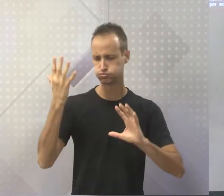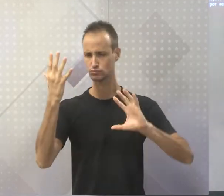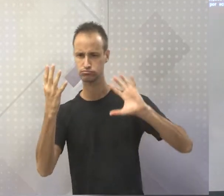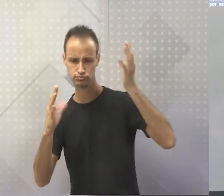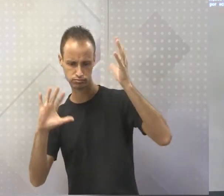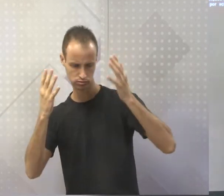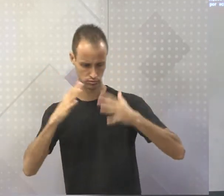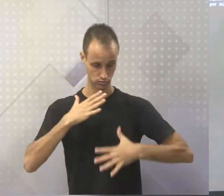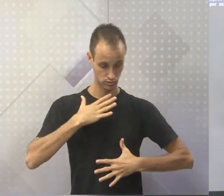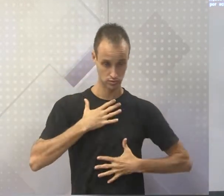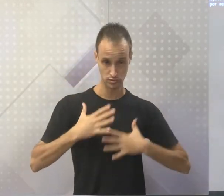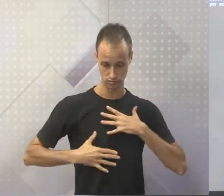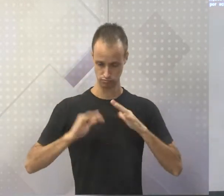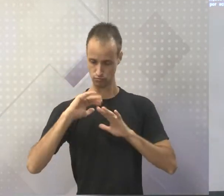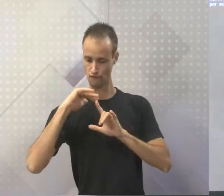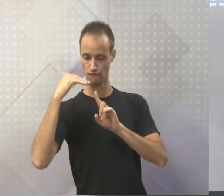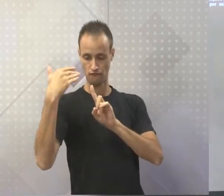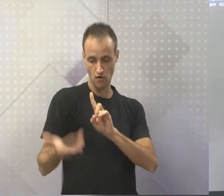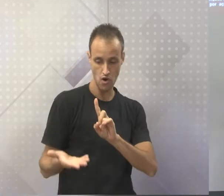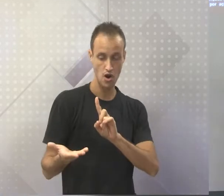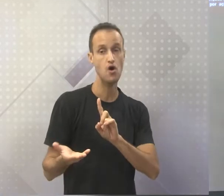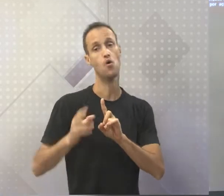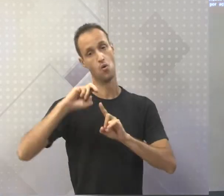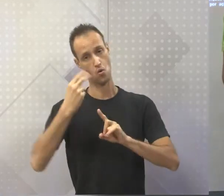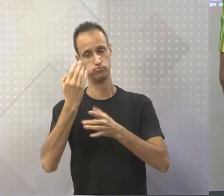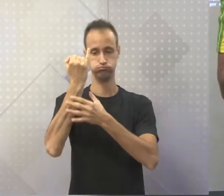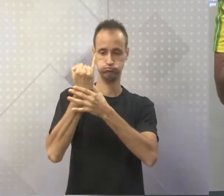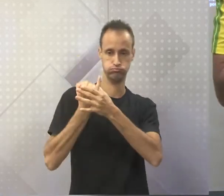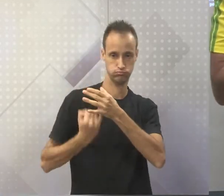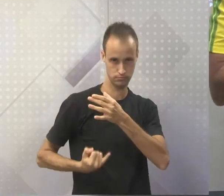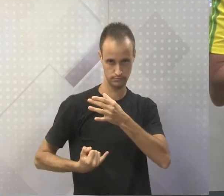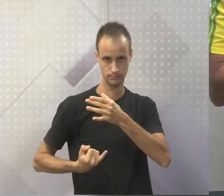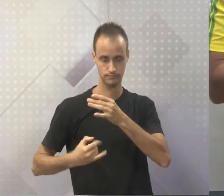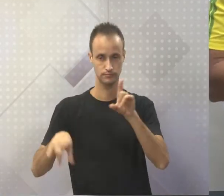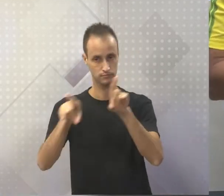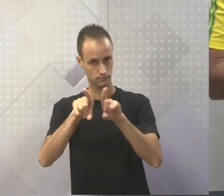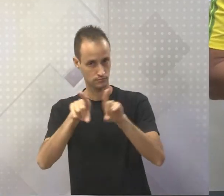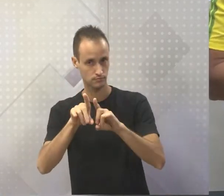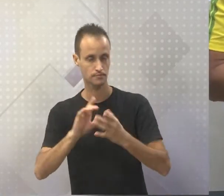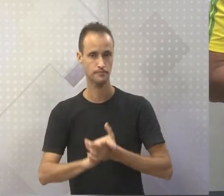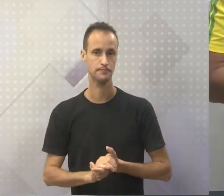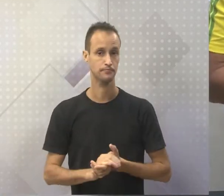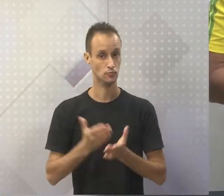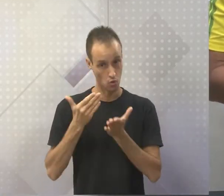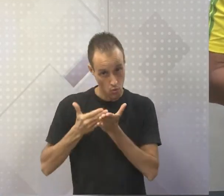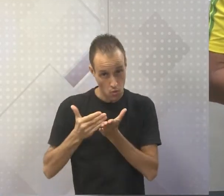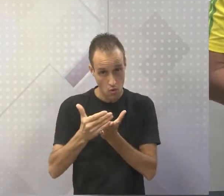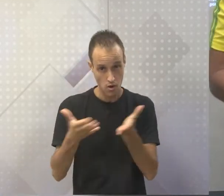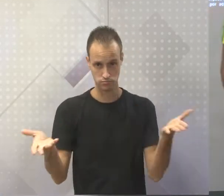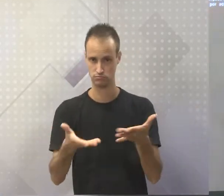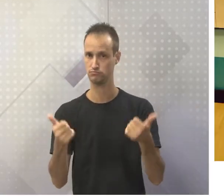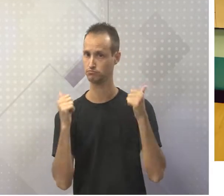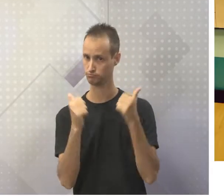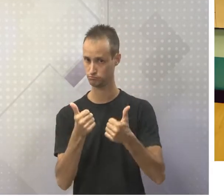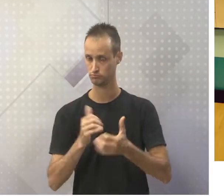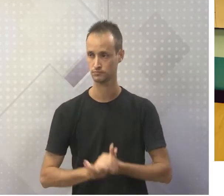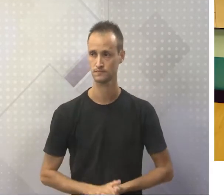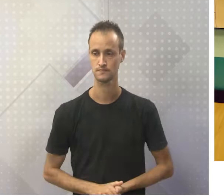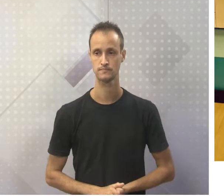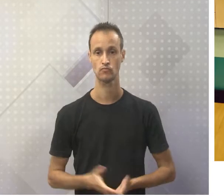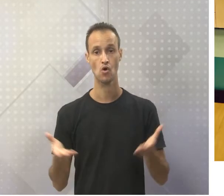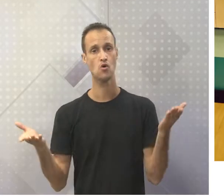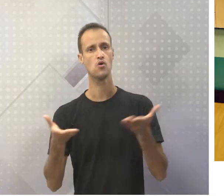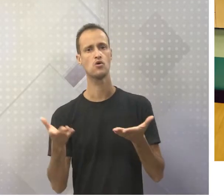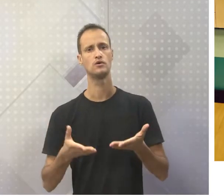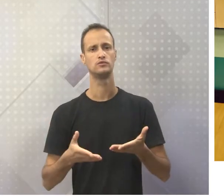se apresentem tanto externamente como internamente. Então, bora continuar? Beleza! Então, gente,